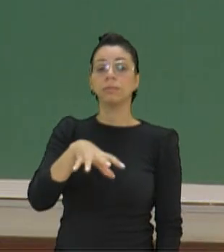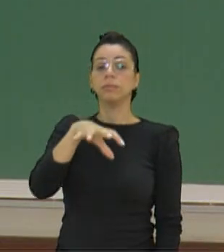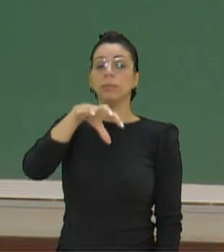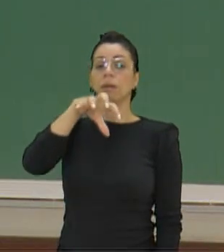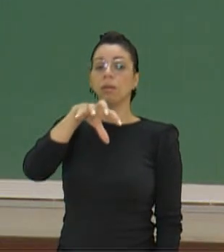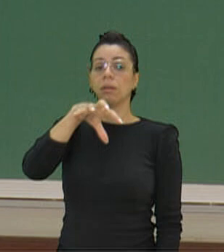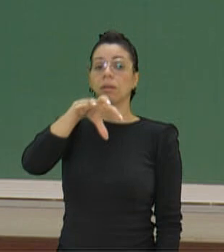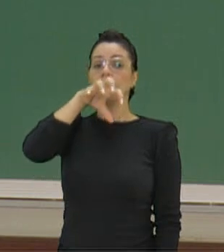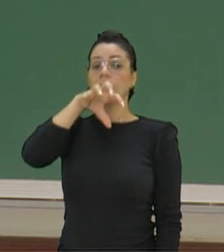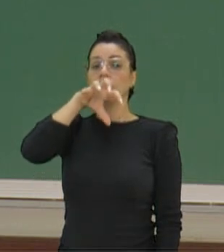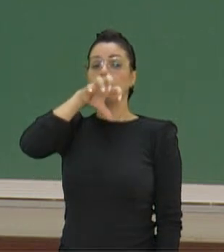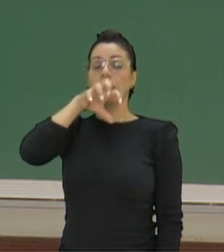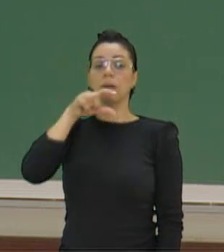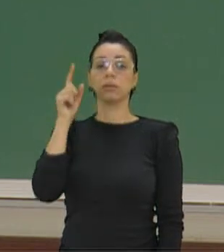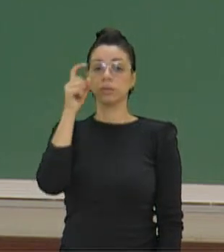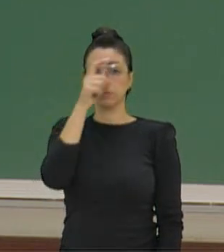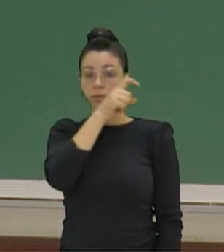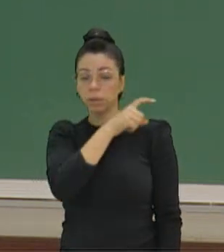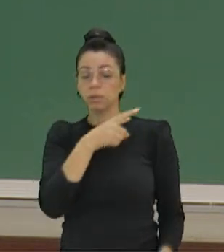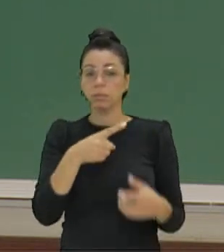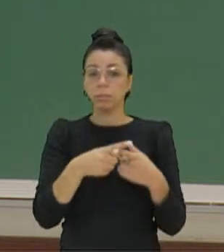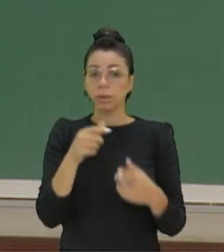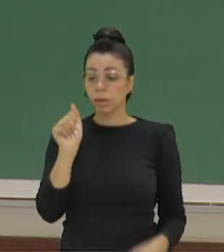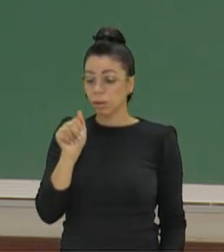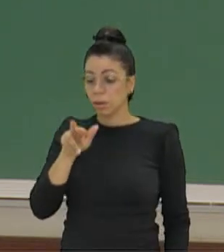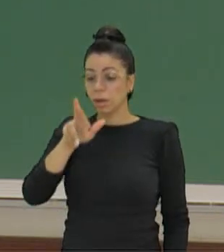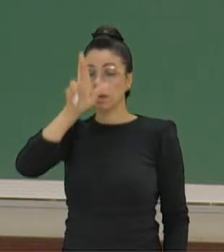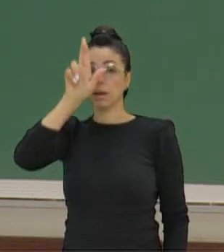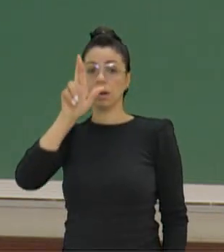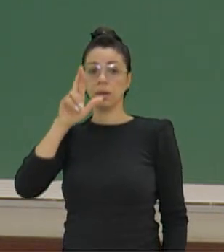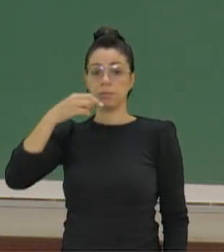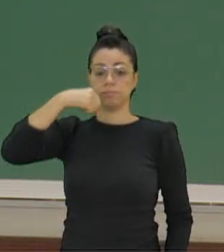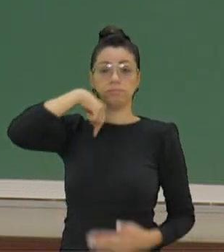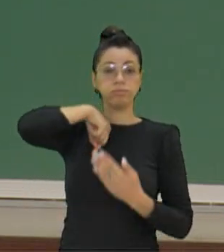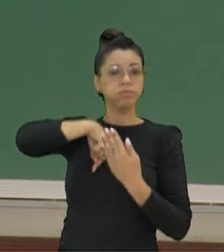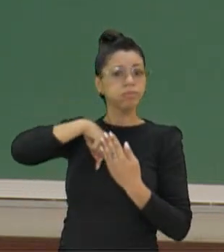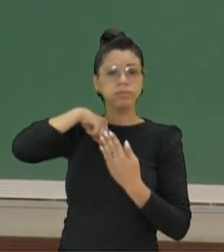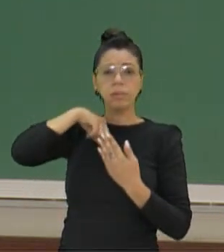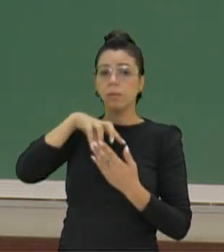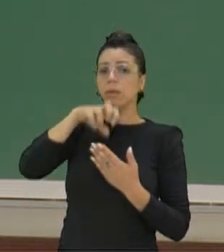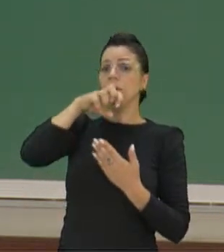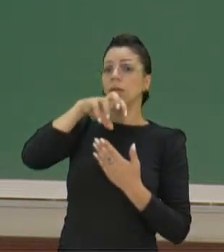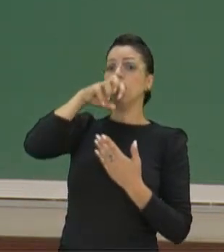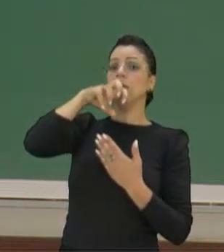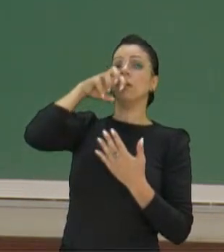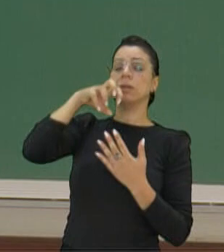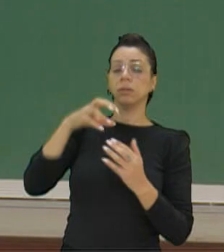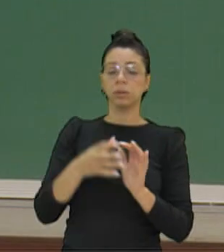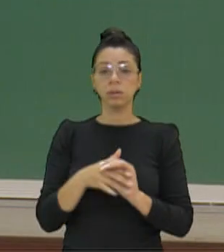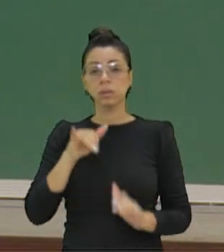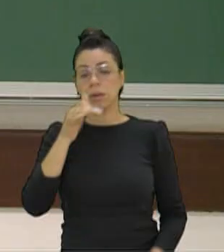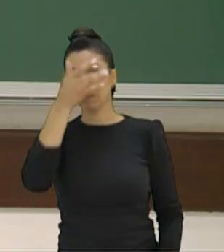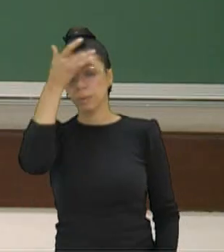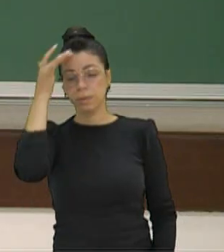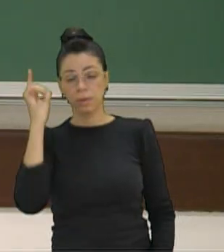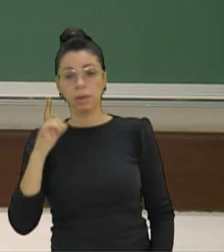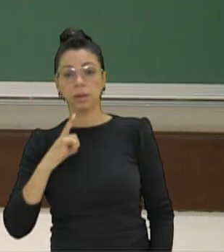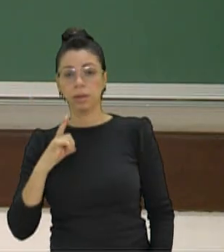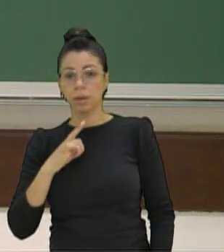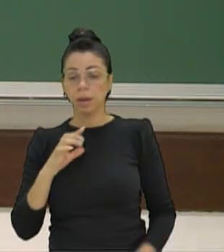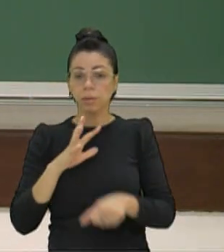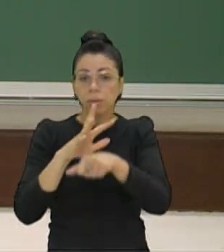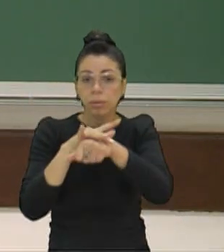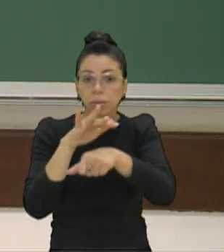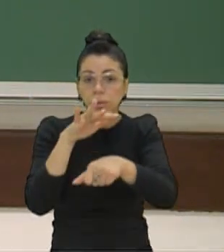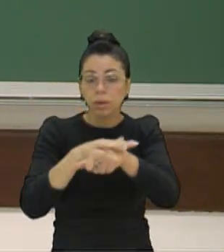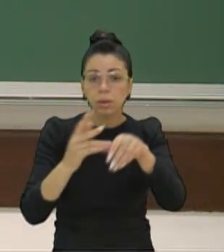porque menos ar, né, vai conseguir passar ali naquela região. Então, quando que uma pessoa tem bronquite, tem crises, né,